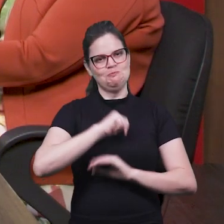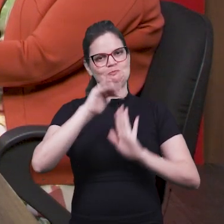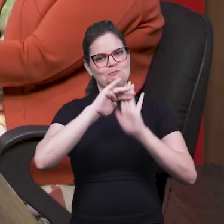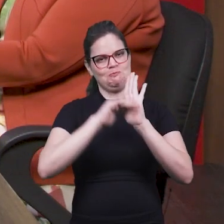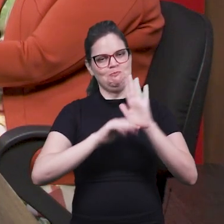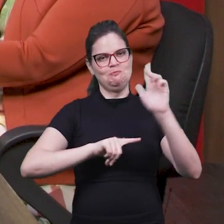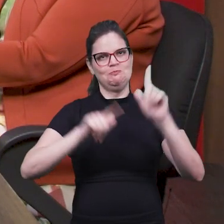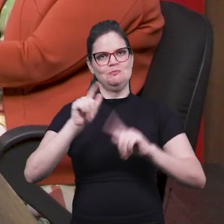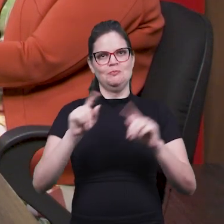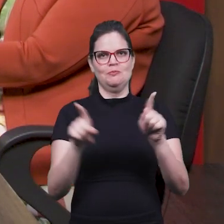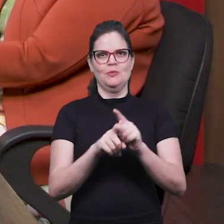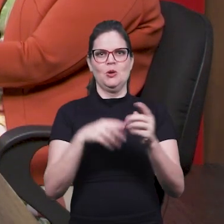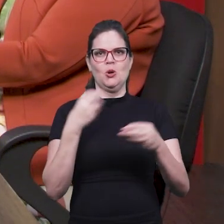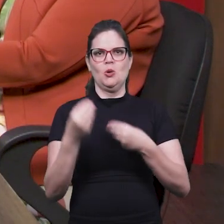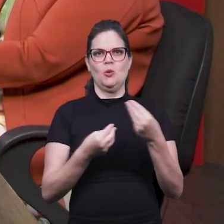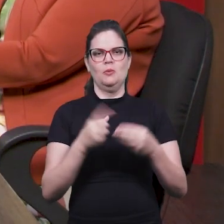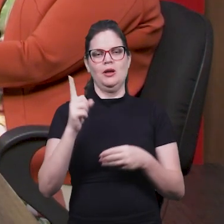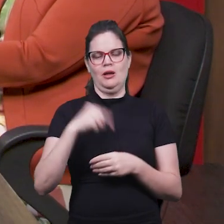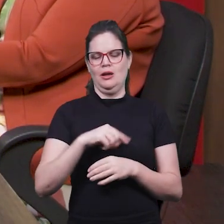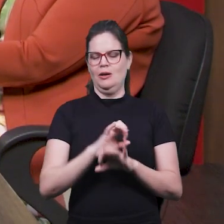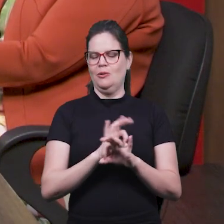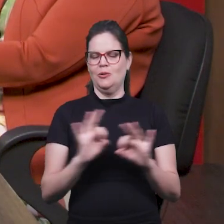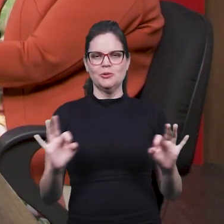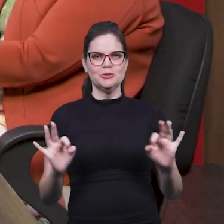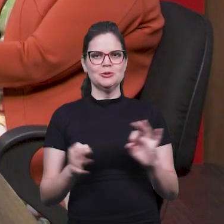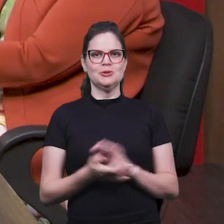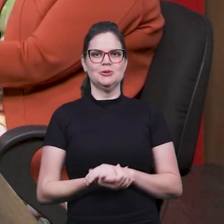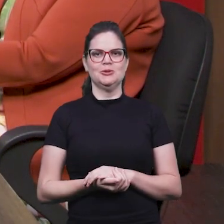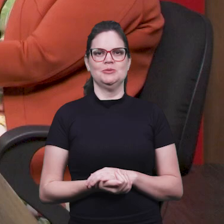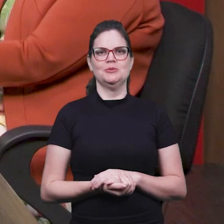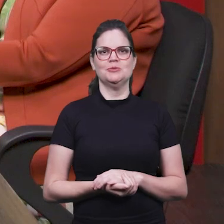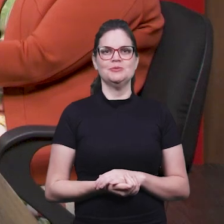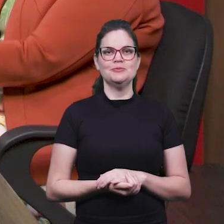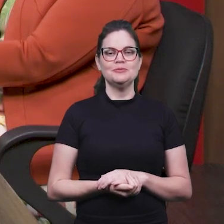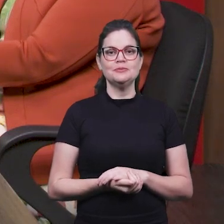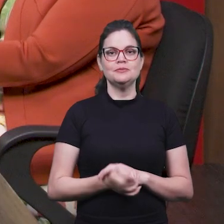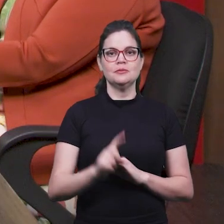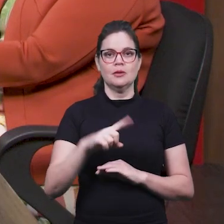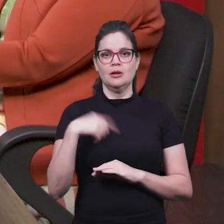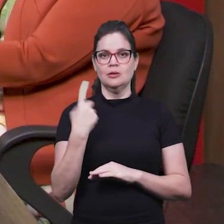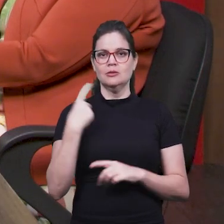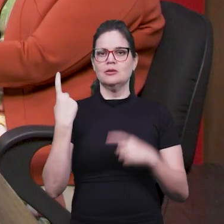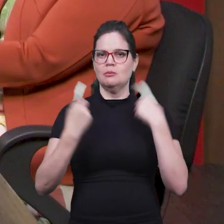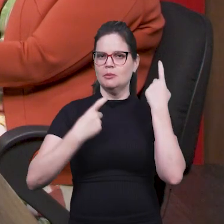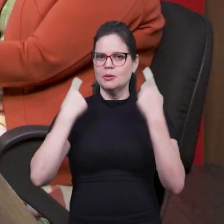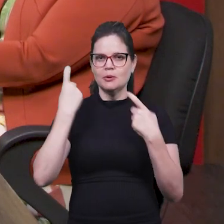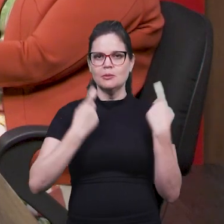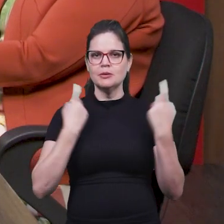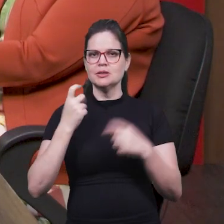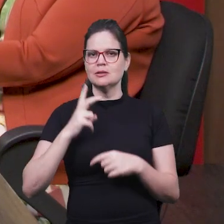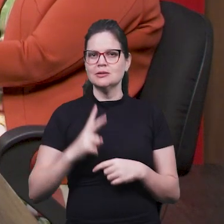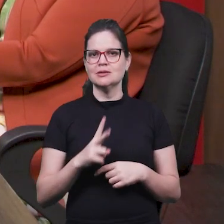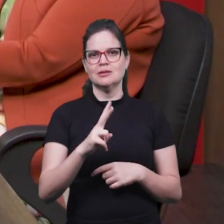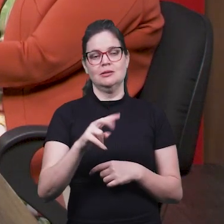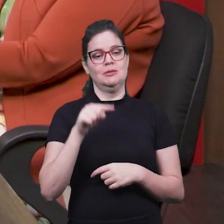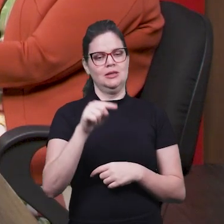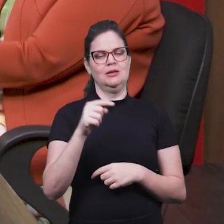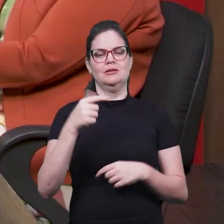vocês estão fazendo, isso é muito útil. Nós temos uma preocupação muito grande com isso. Isso é um trabalho